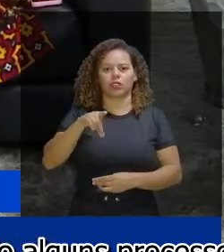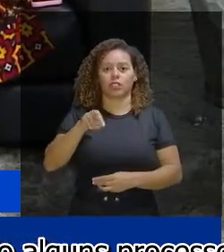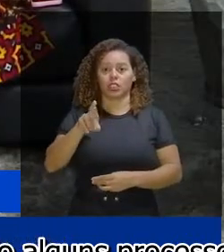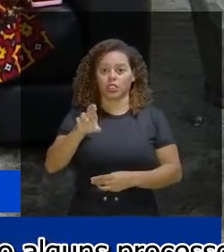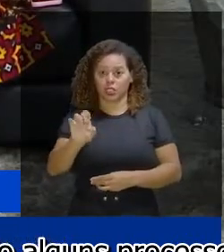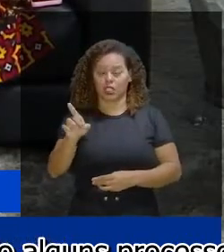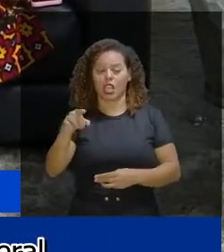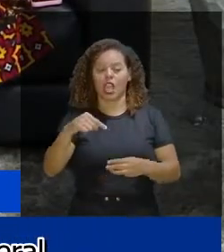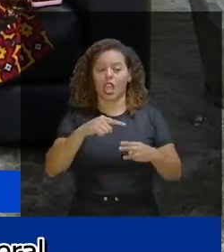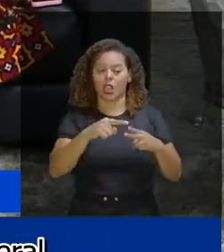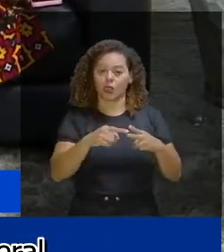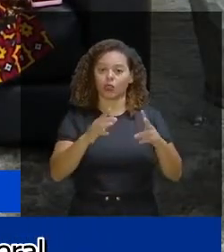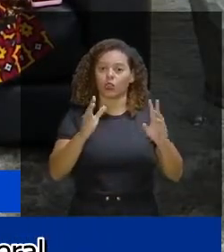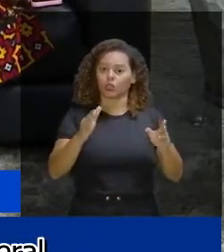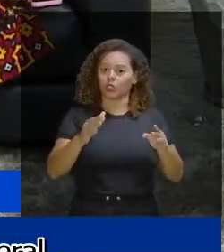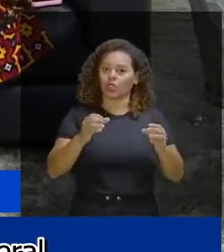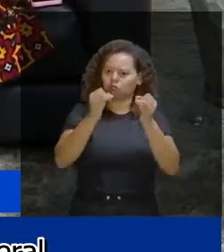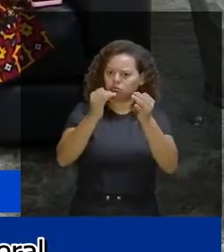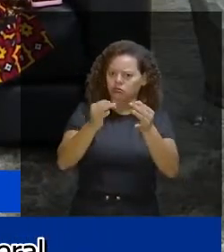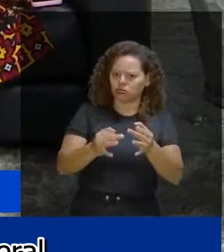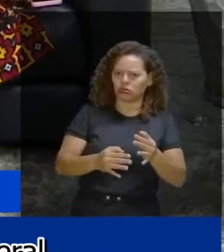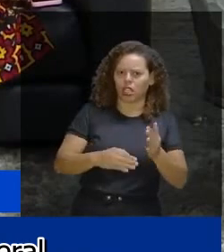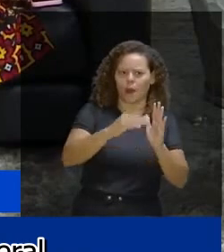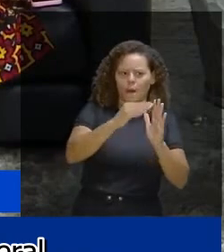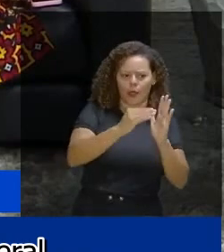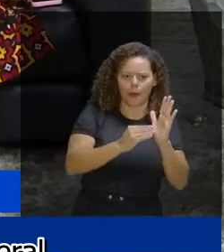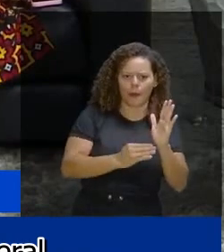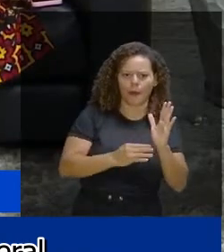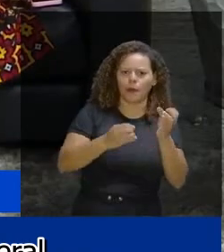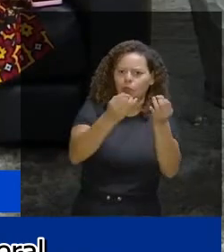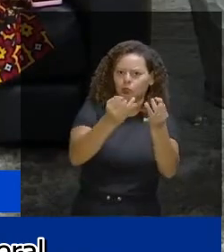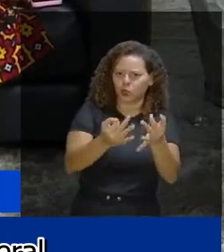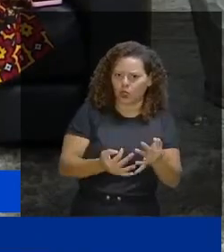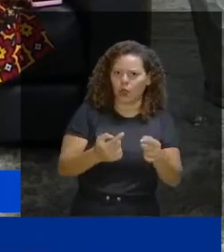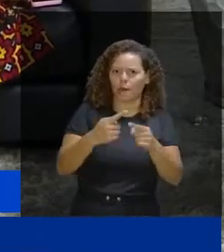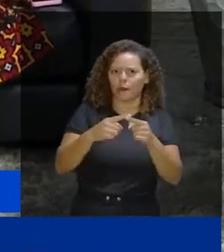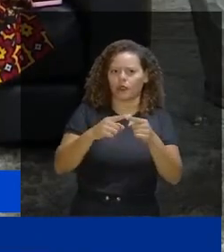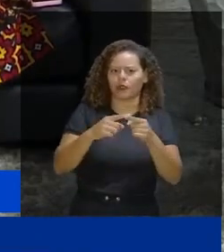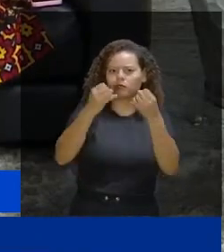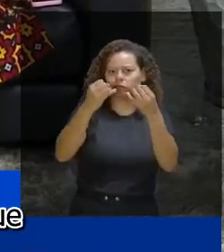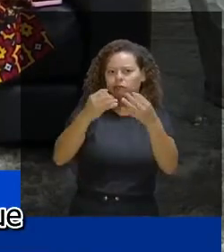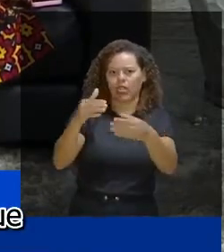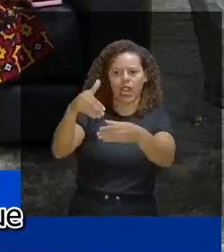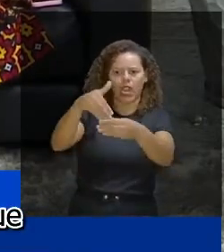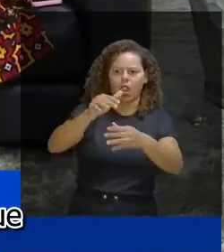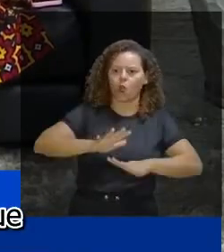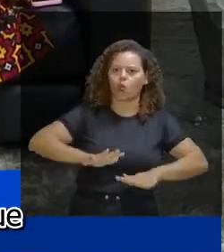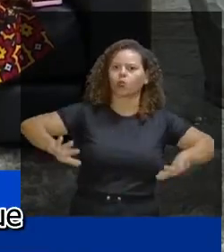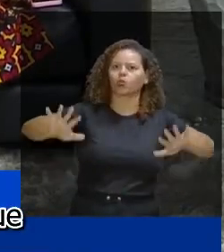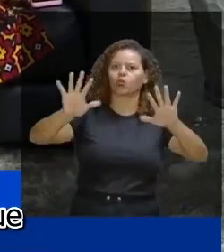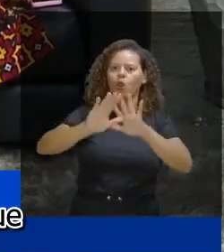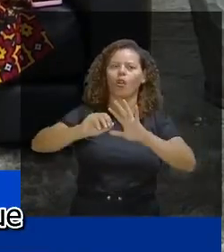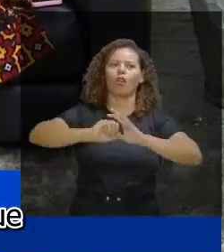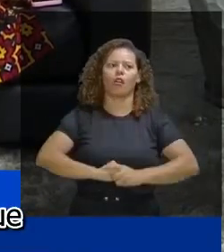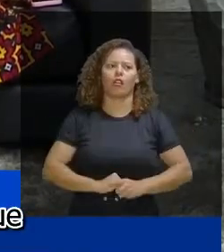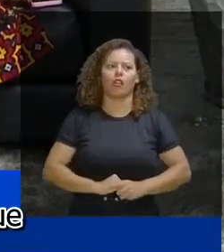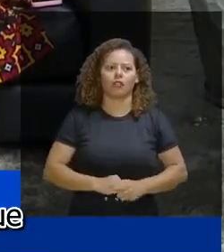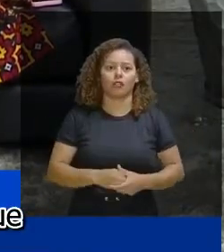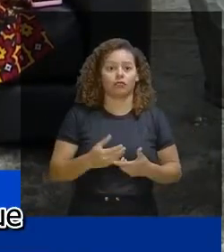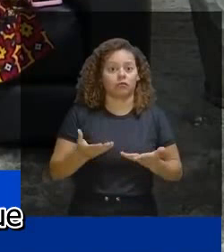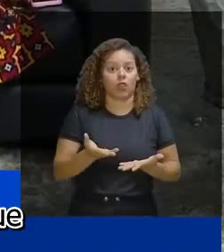processos, inclusive da eleição de 2020, que foi a eleição geral. Então, vejam, nós